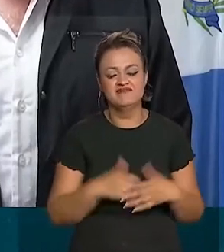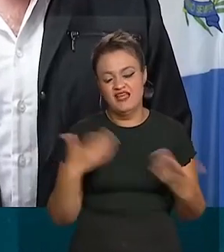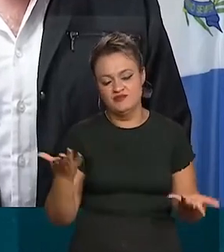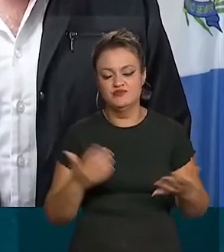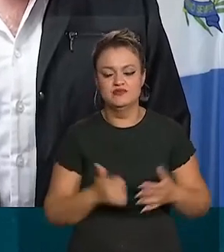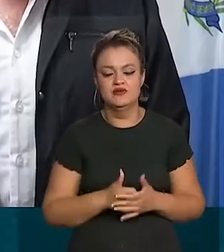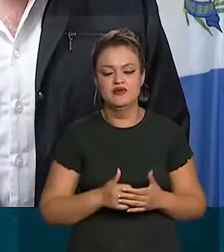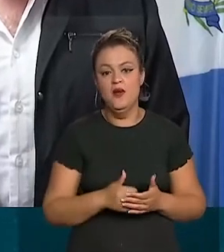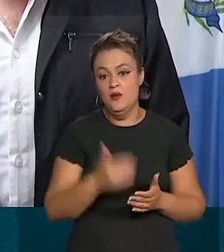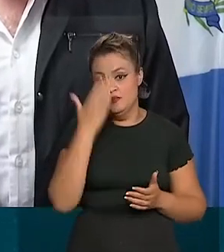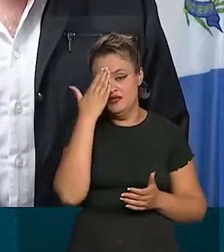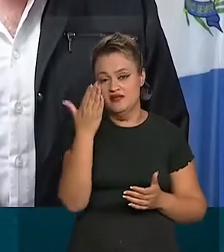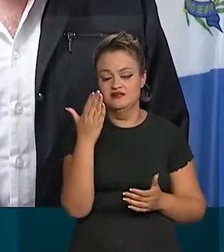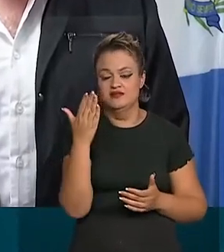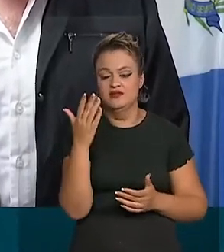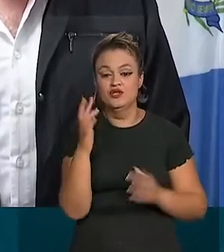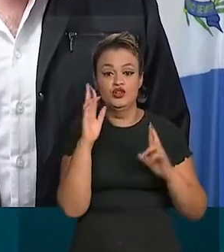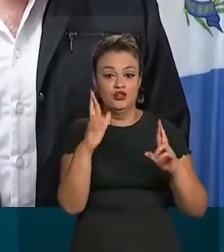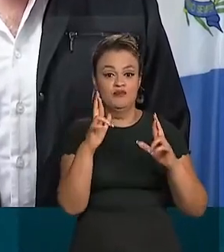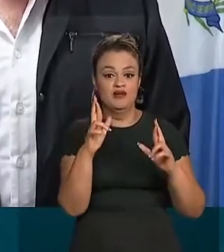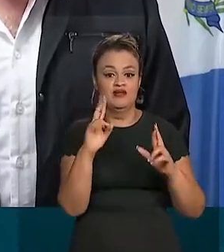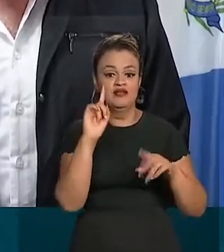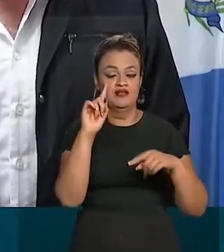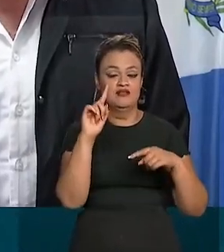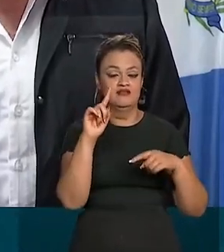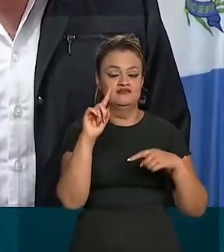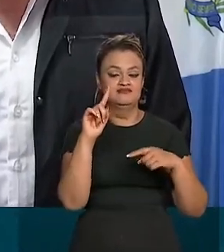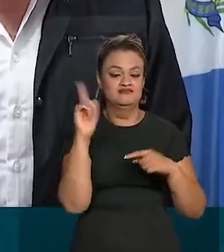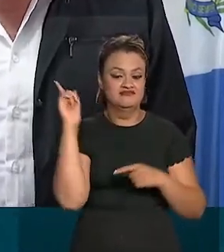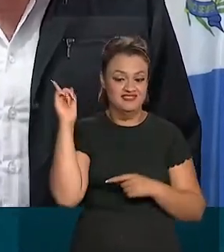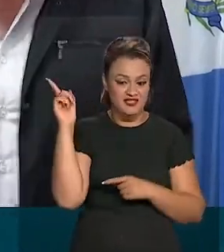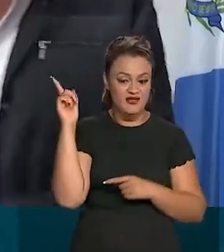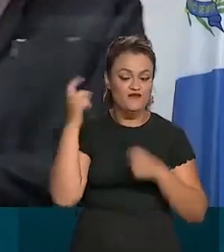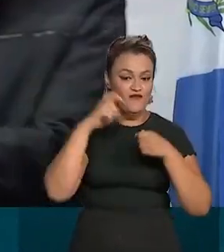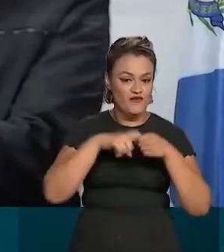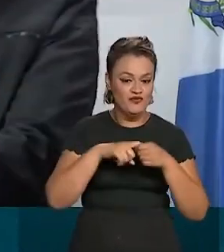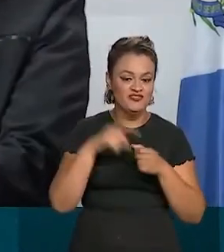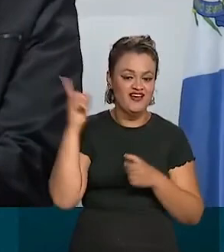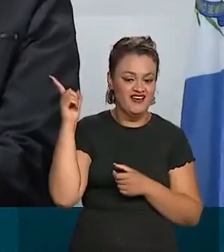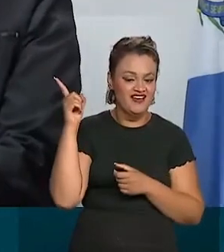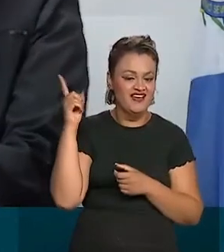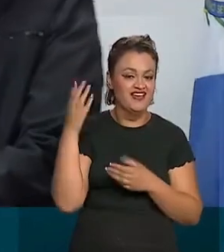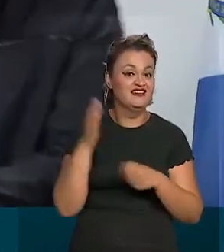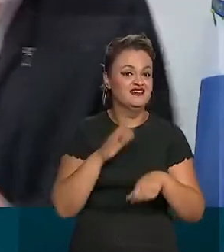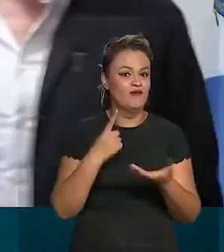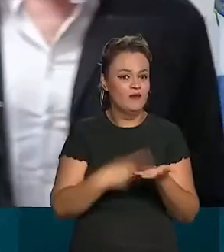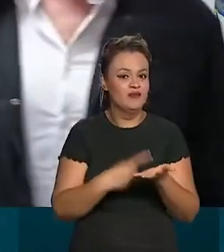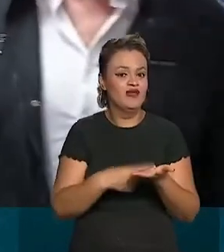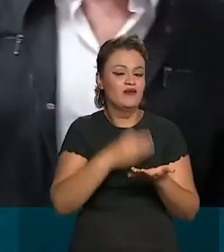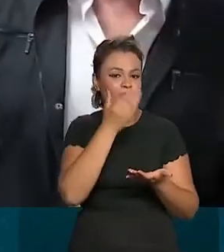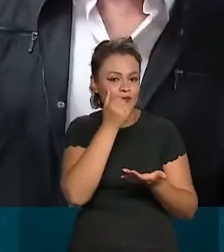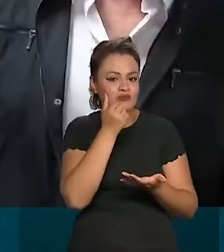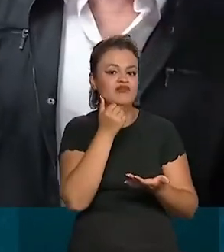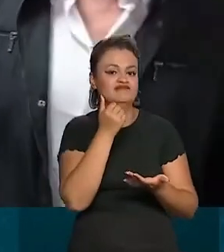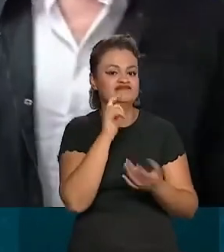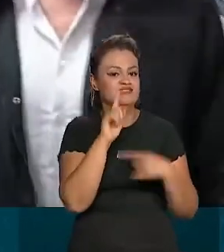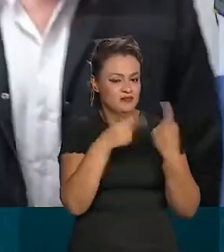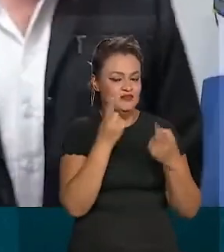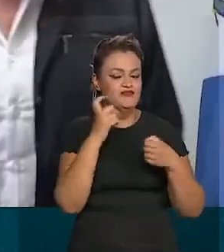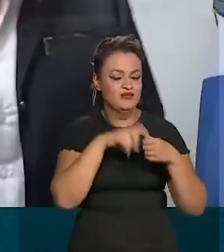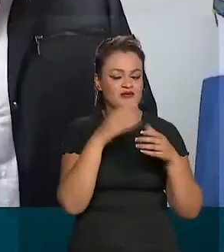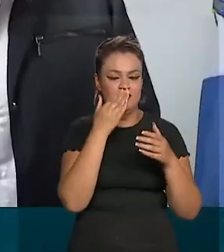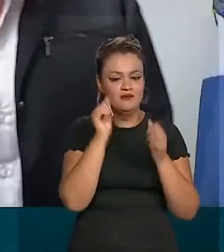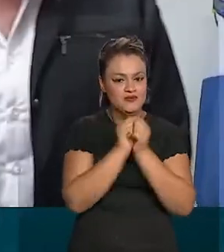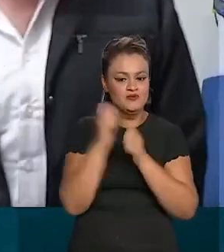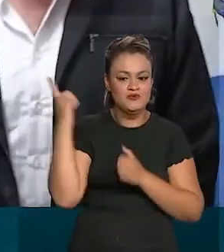obrigado. Eu espero voltar a Araraquara. O Edinho está me devendo aqui, sabe, há muito tempo, um almoço e eu virei cobrar dele esse